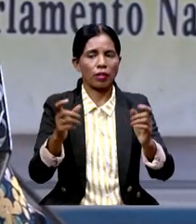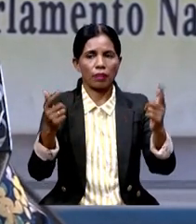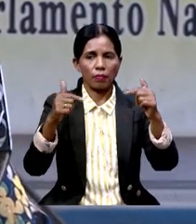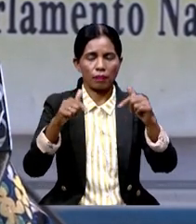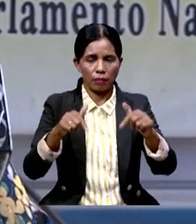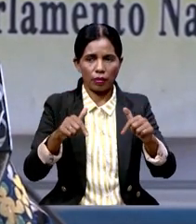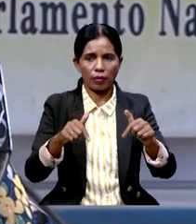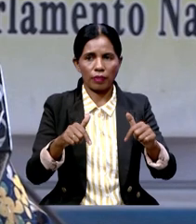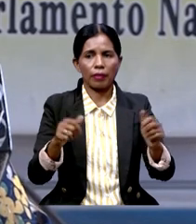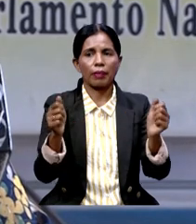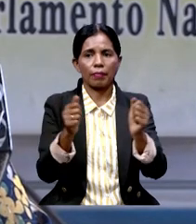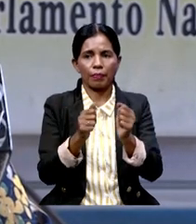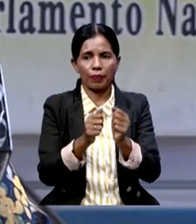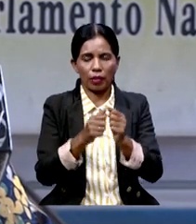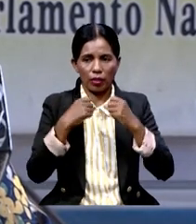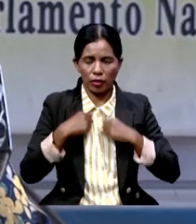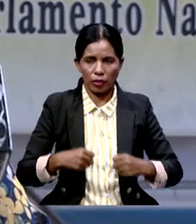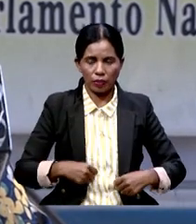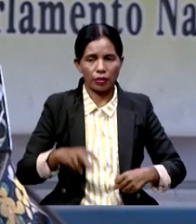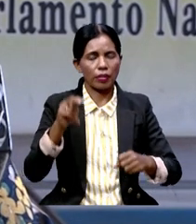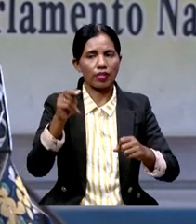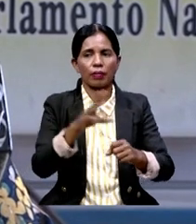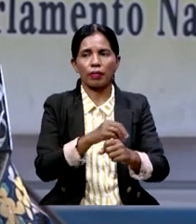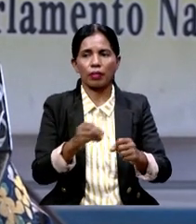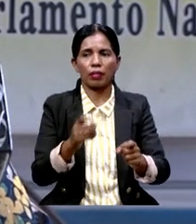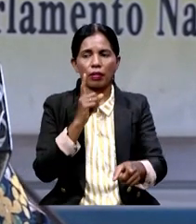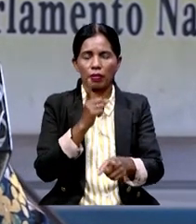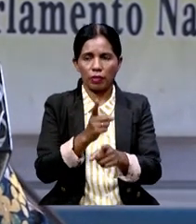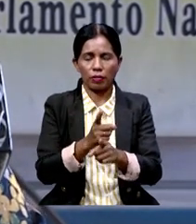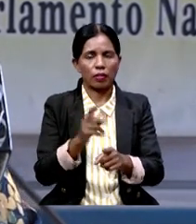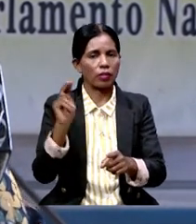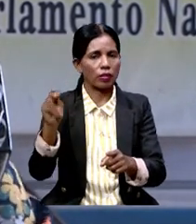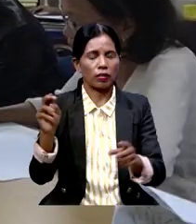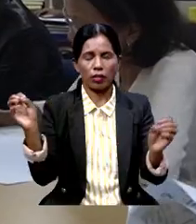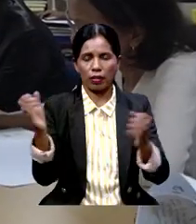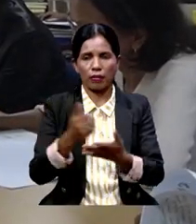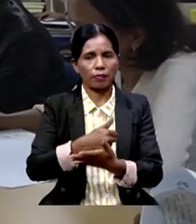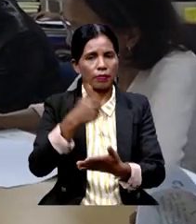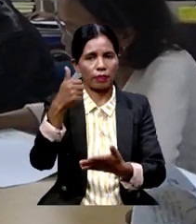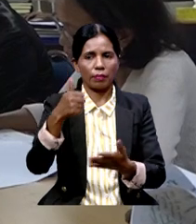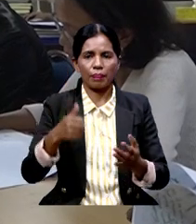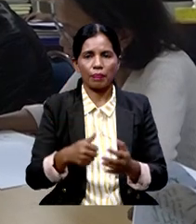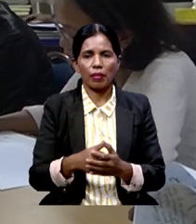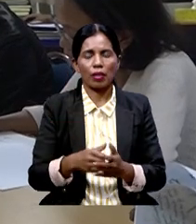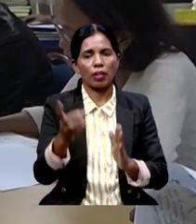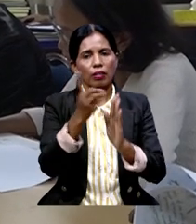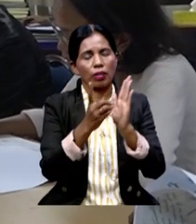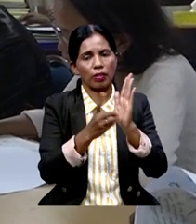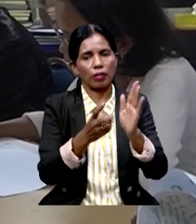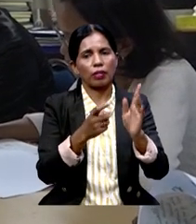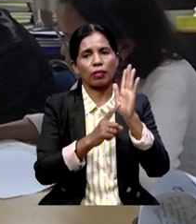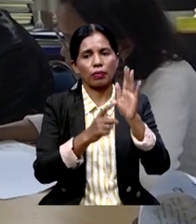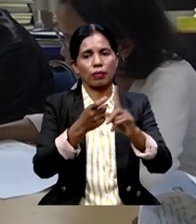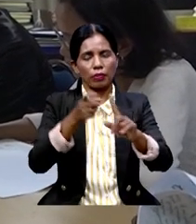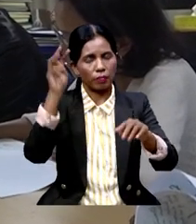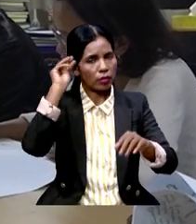diploma saudi ninya entau claro niesela liu. Tuir darus nebe fosai husi Ministério